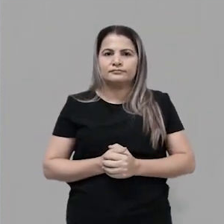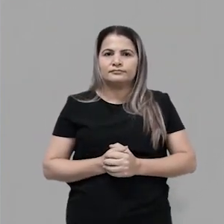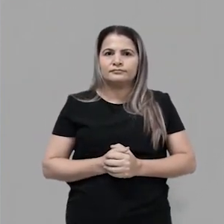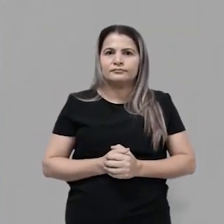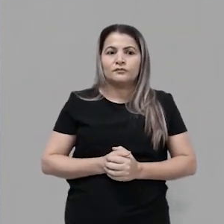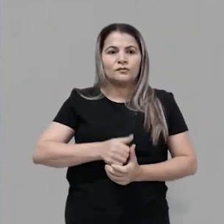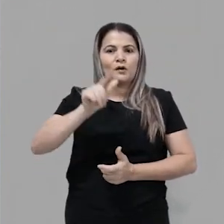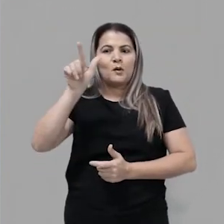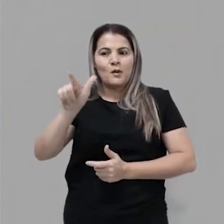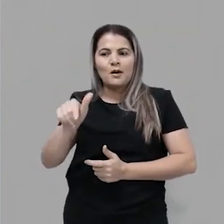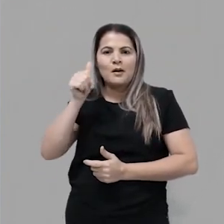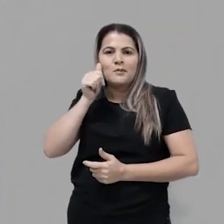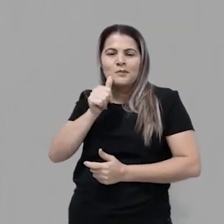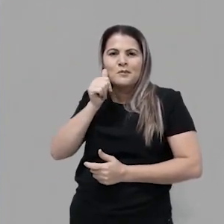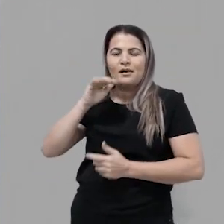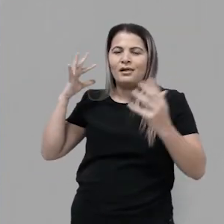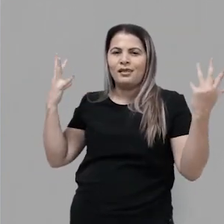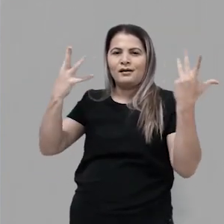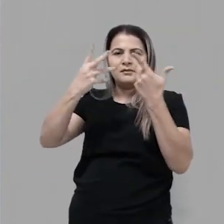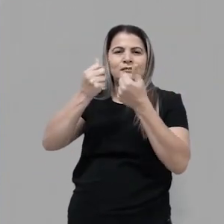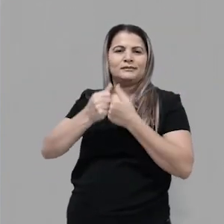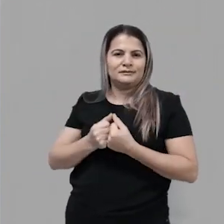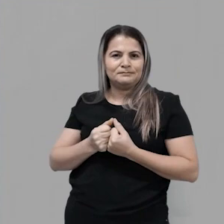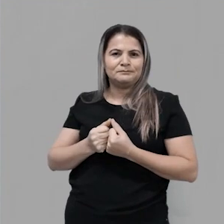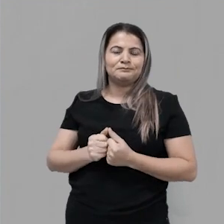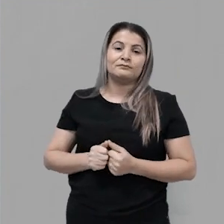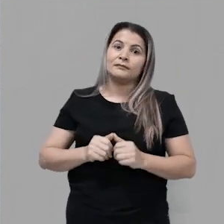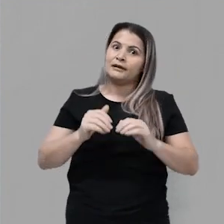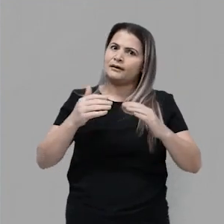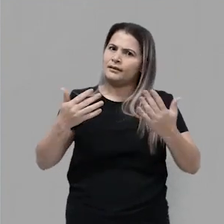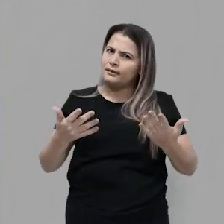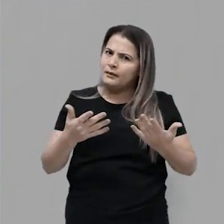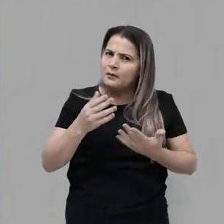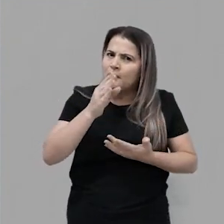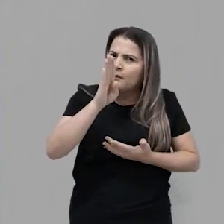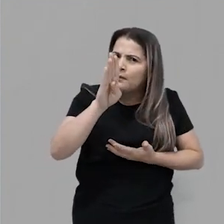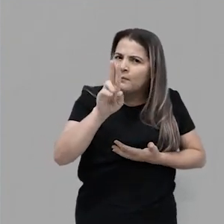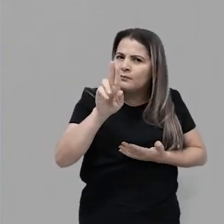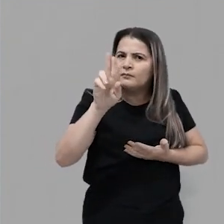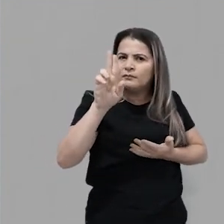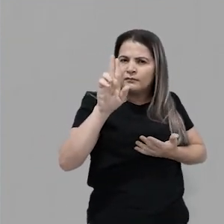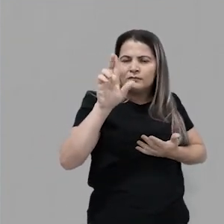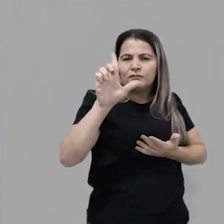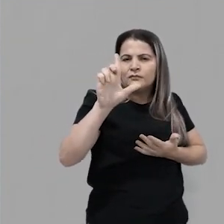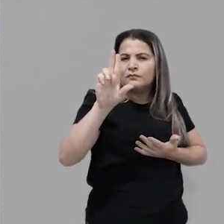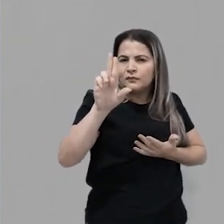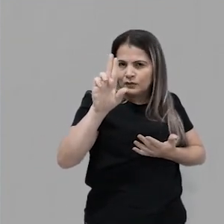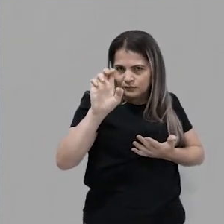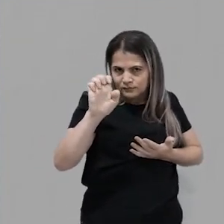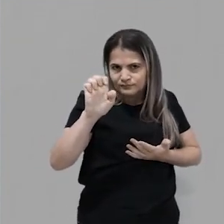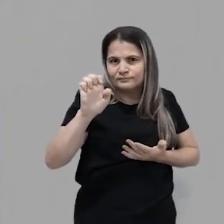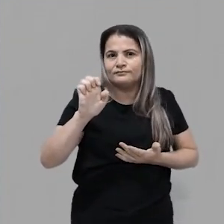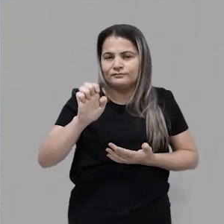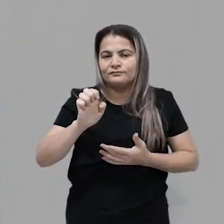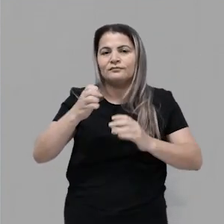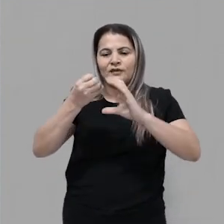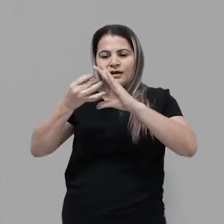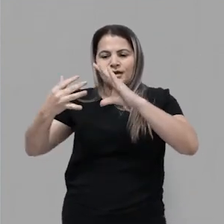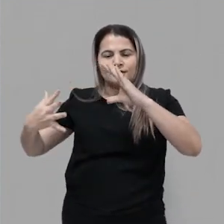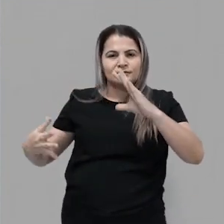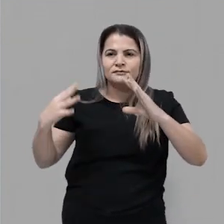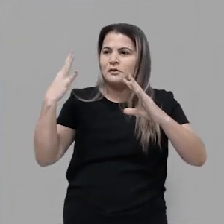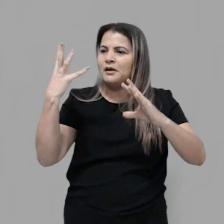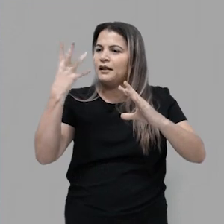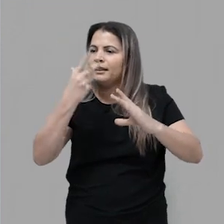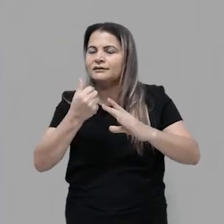beautiful woman, uma mulher bonita. Tá? Então, blue é a característica, beautiful é a